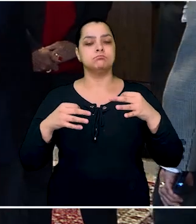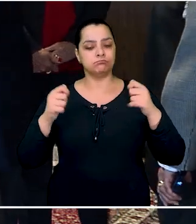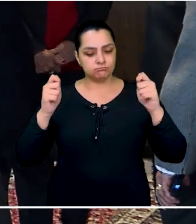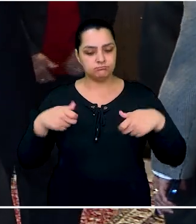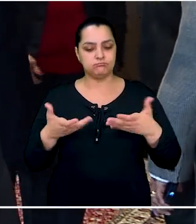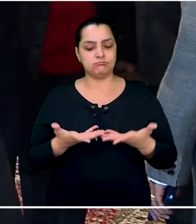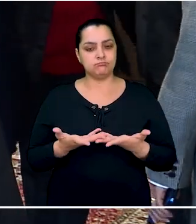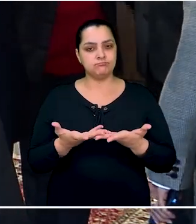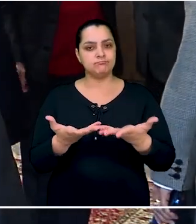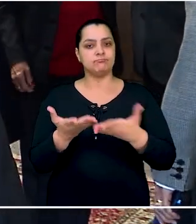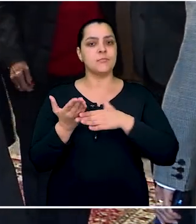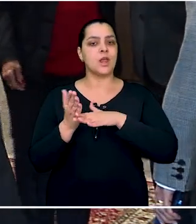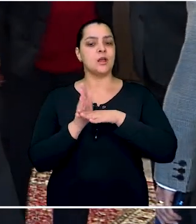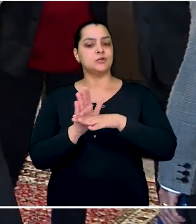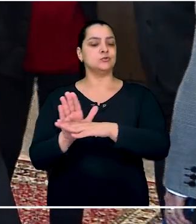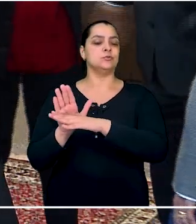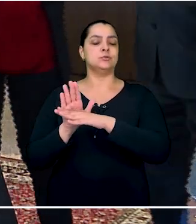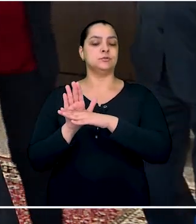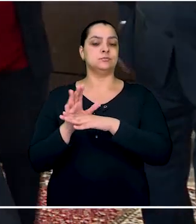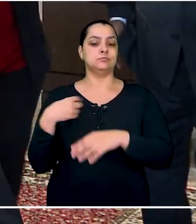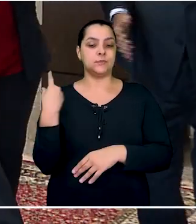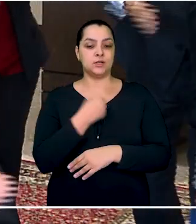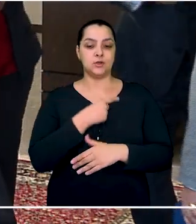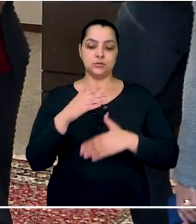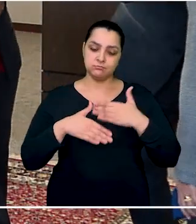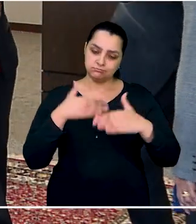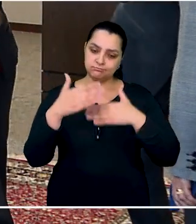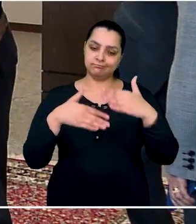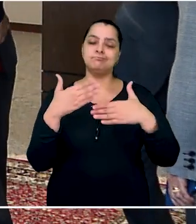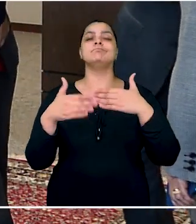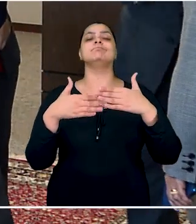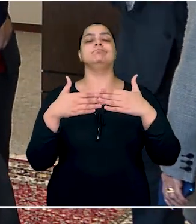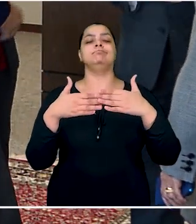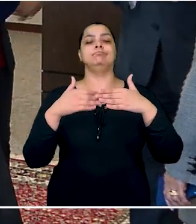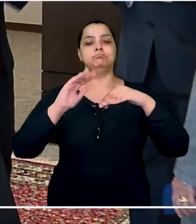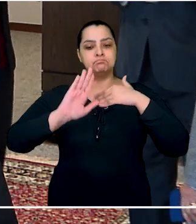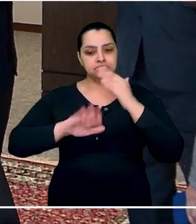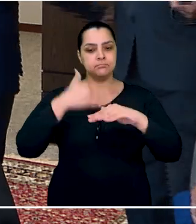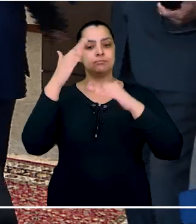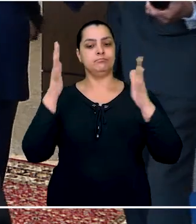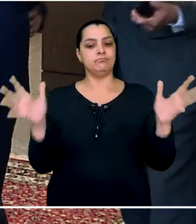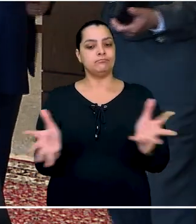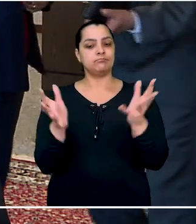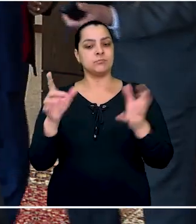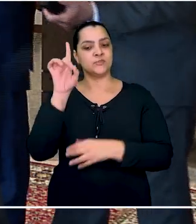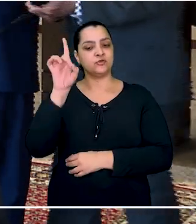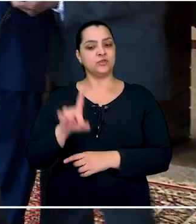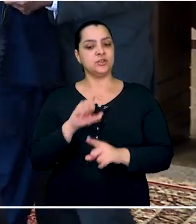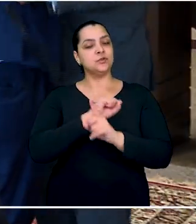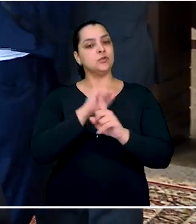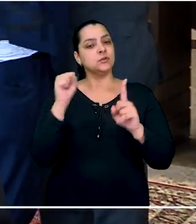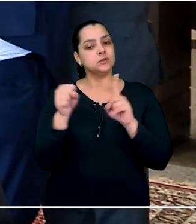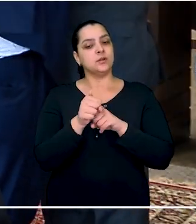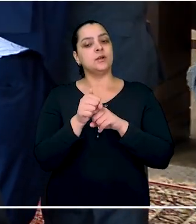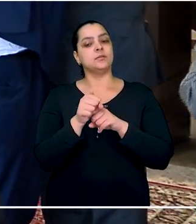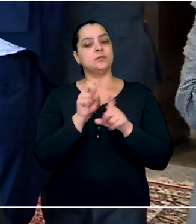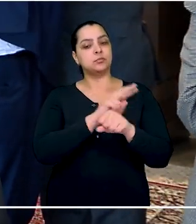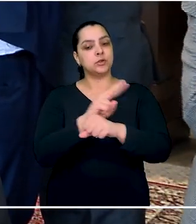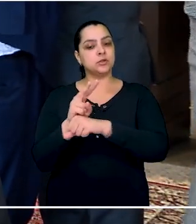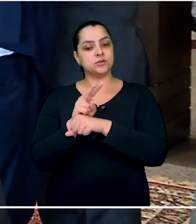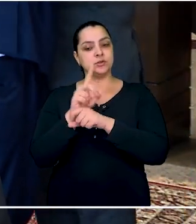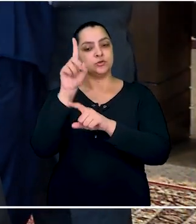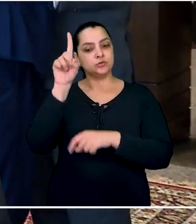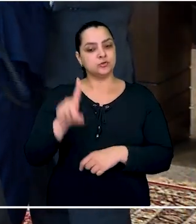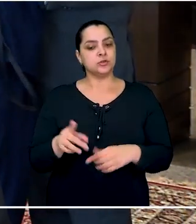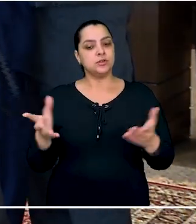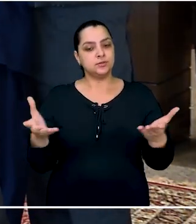muito contribuirá para que nós avancemos ainda mais na promoção dos direitos sociais, na proteção